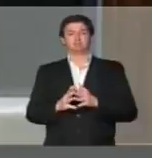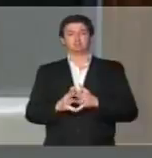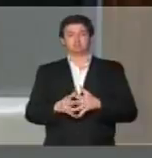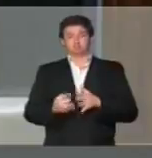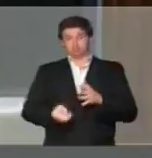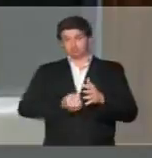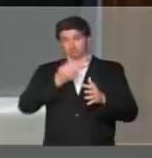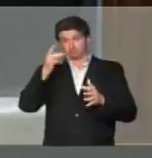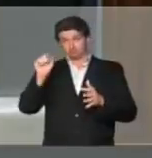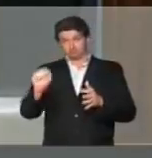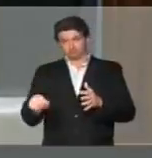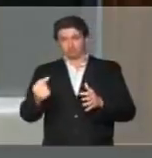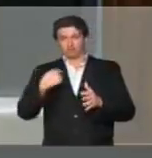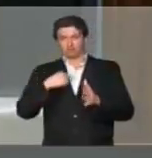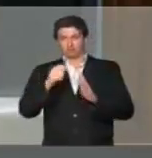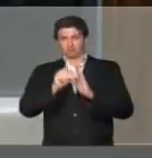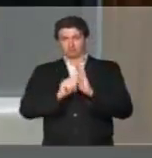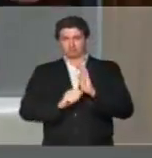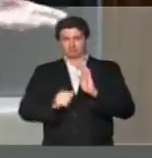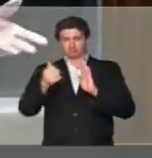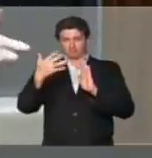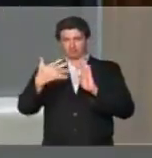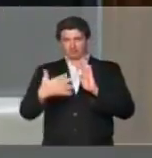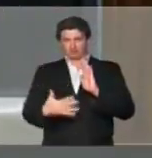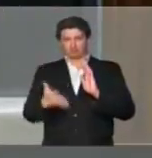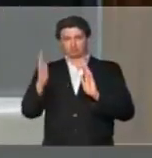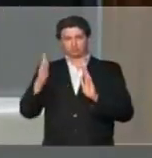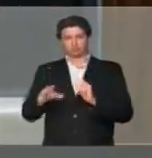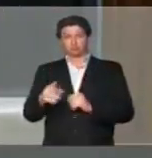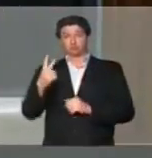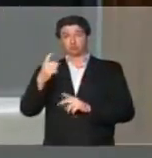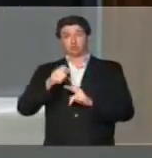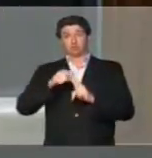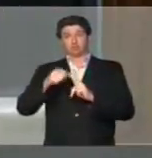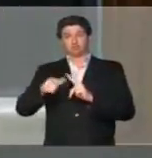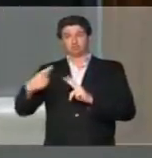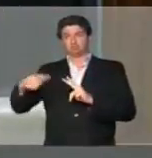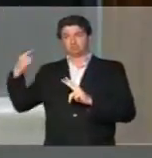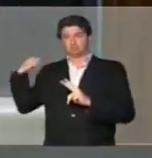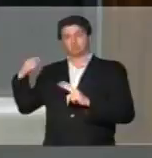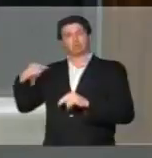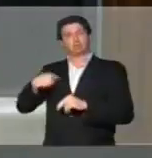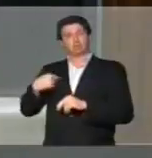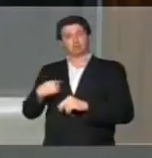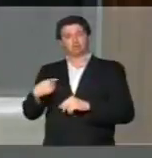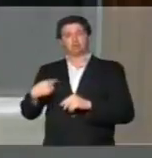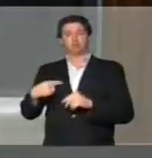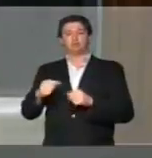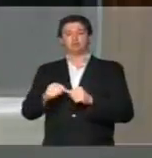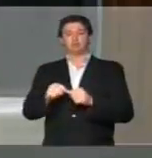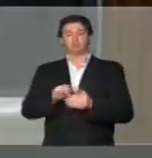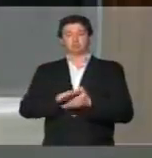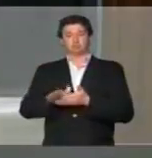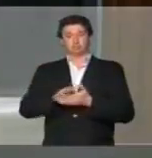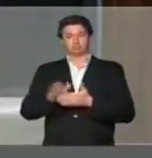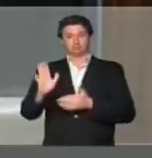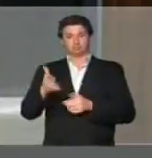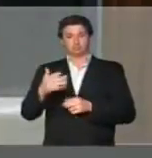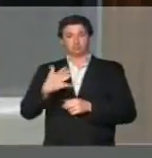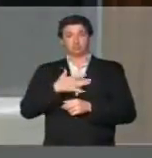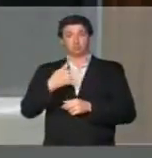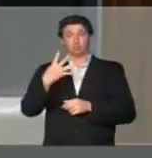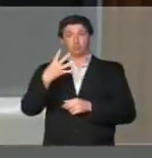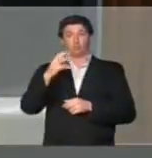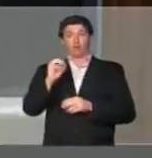nesse pronunciamento que eu escrevi já há mais de 2 meses, eu já cheguei a editar o meu